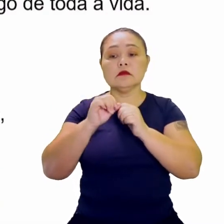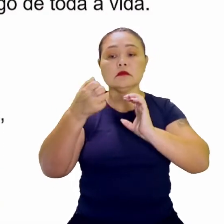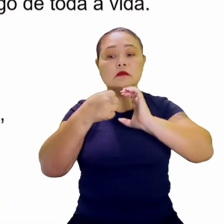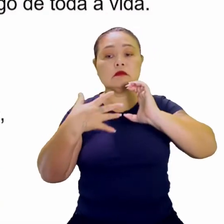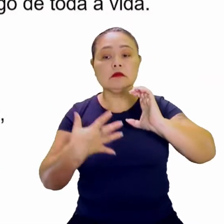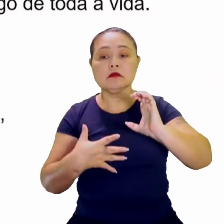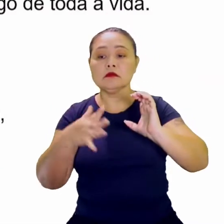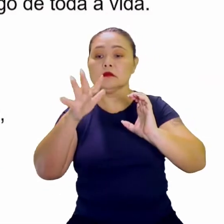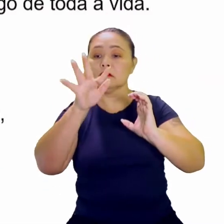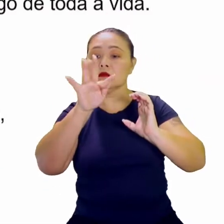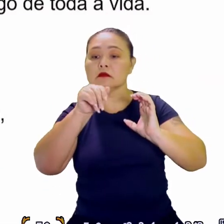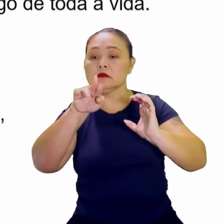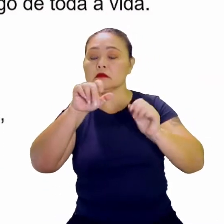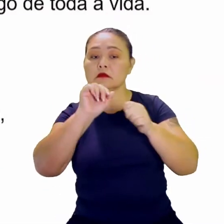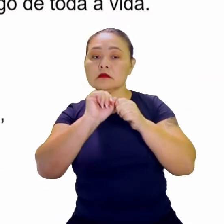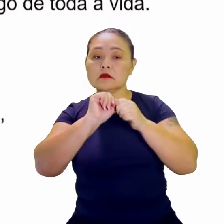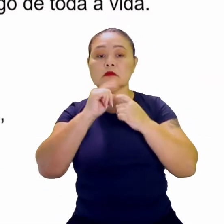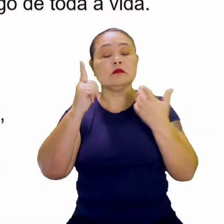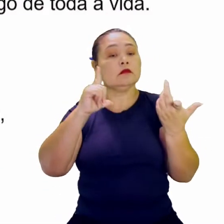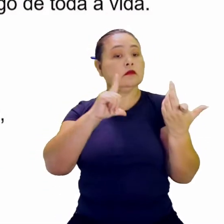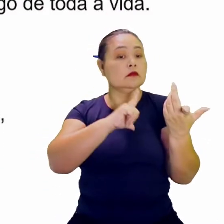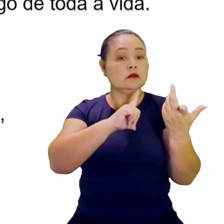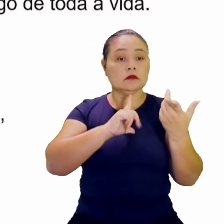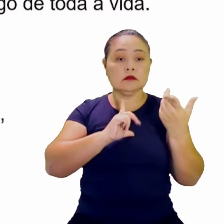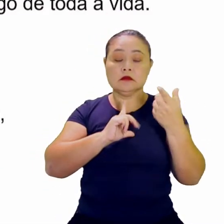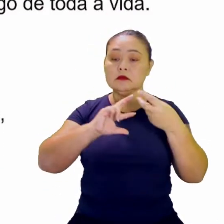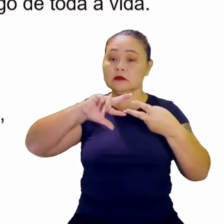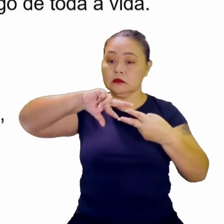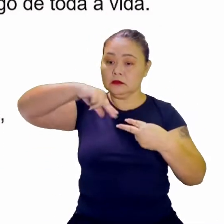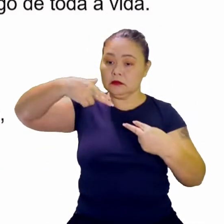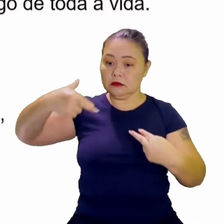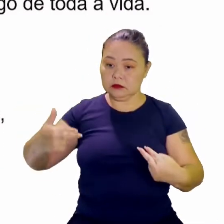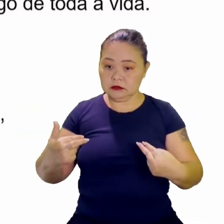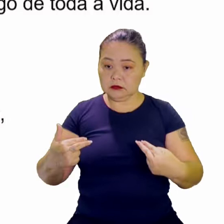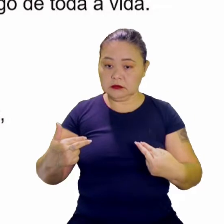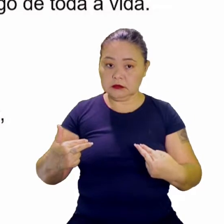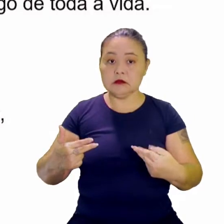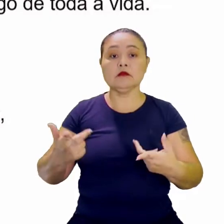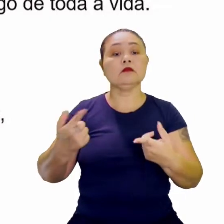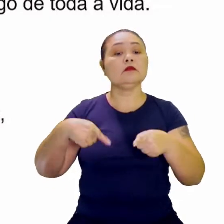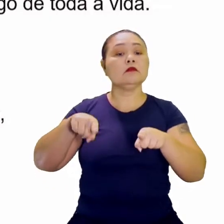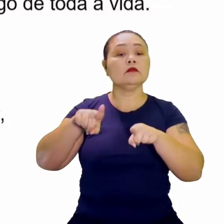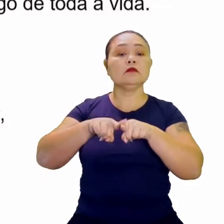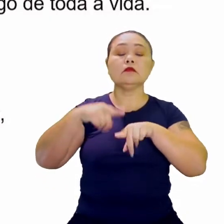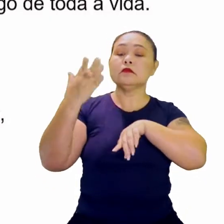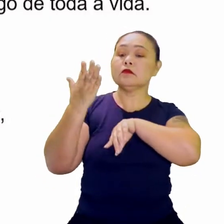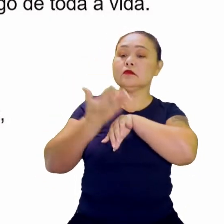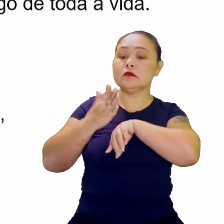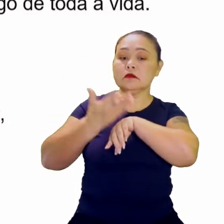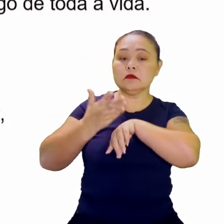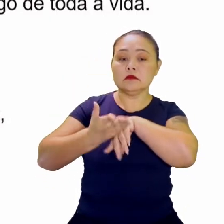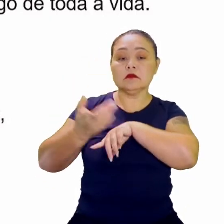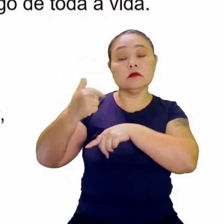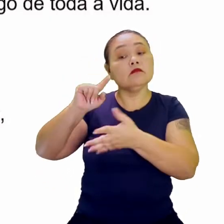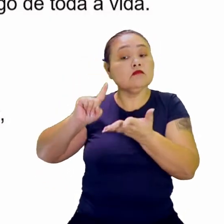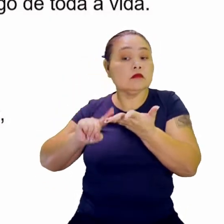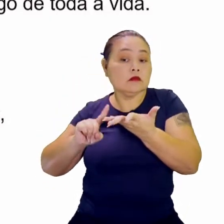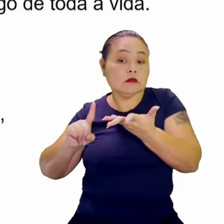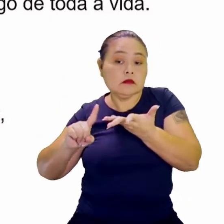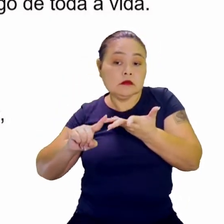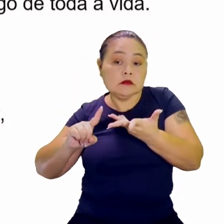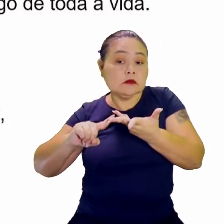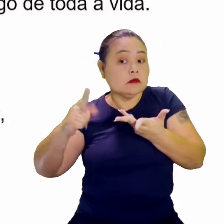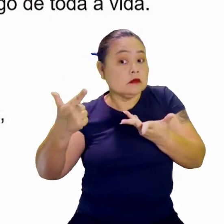sofrer influência do fator genético, do fator treinamento e de outros